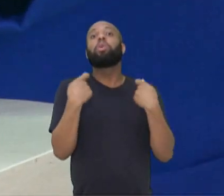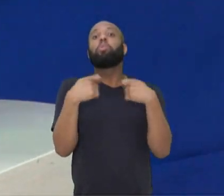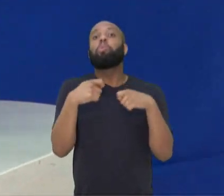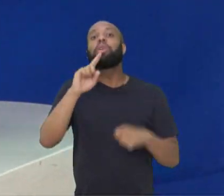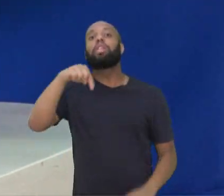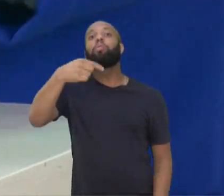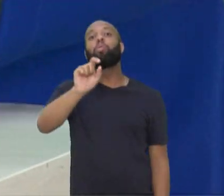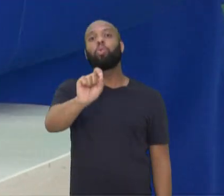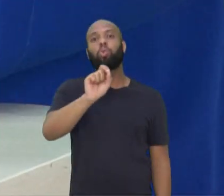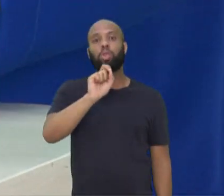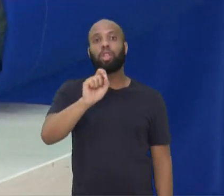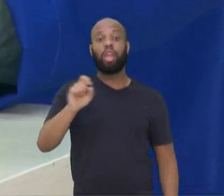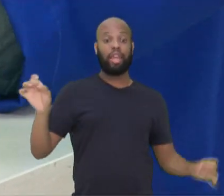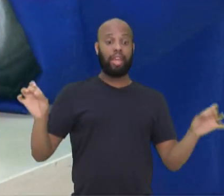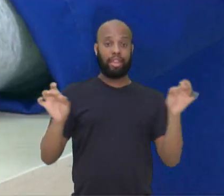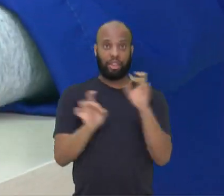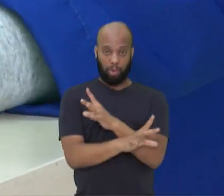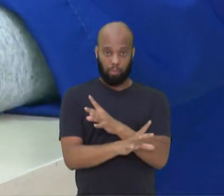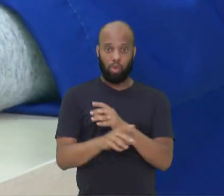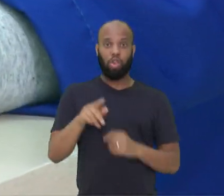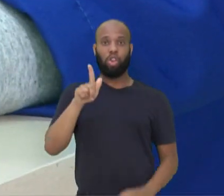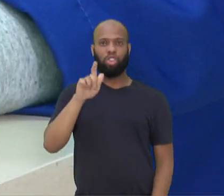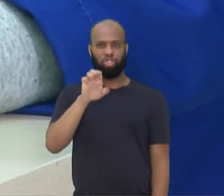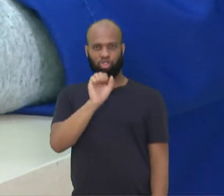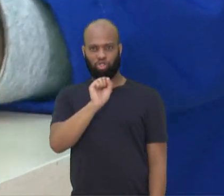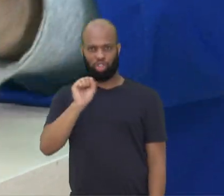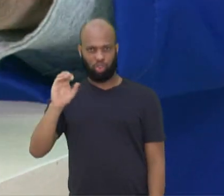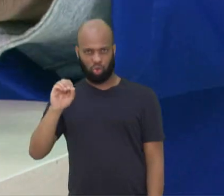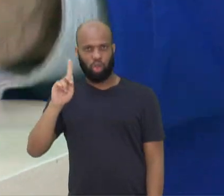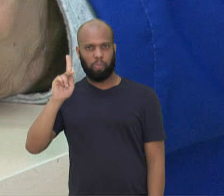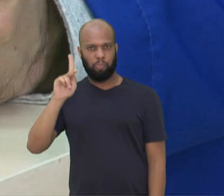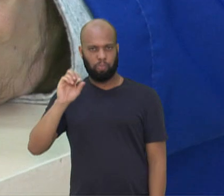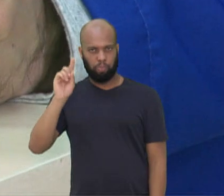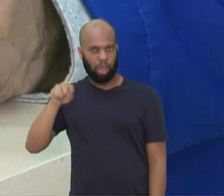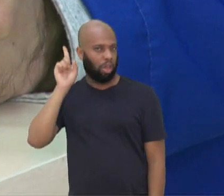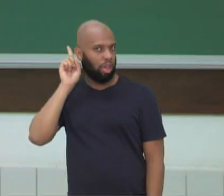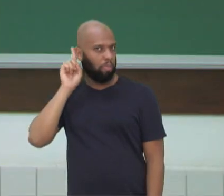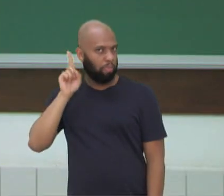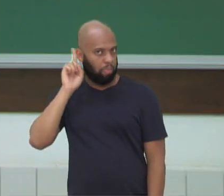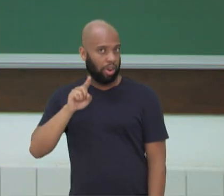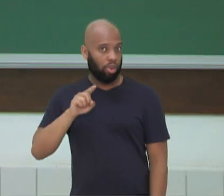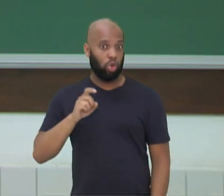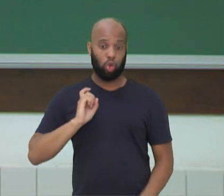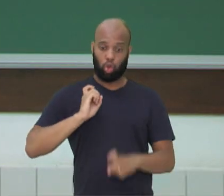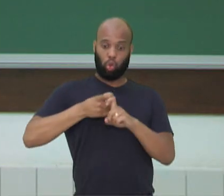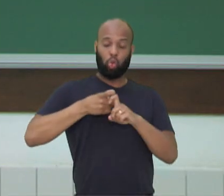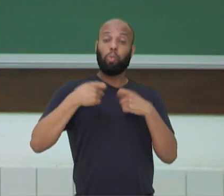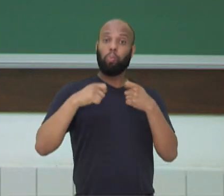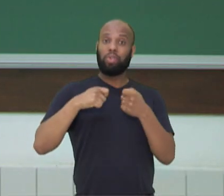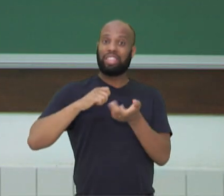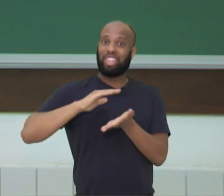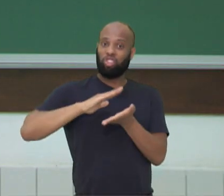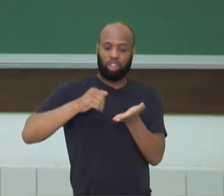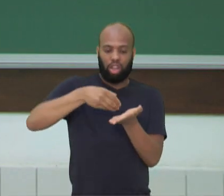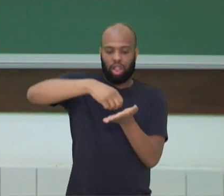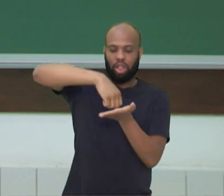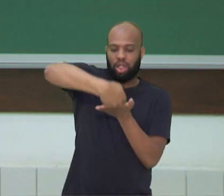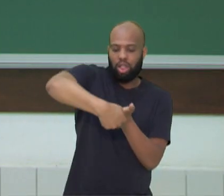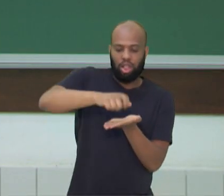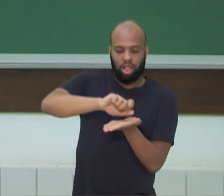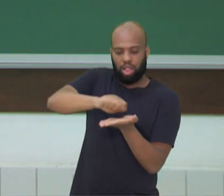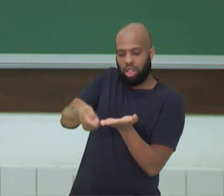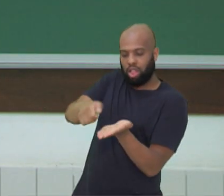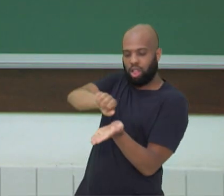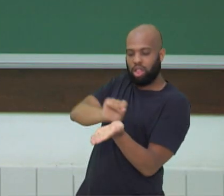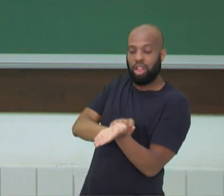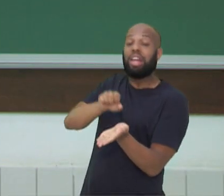precisa, depois que o gesso endurecer, a gente precisa retirar. Então, se for um copo de vidro, você vai estragar, você vai